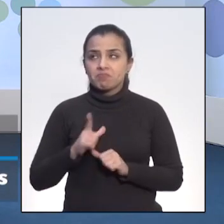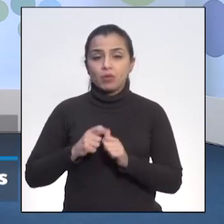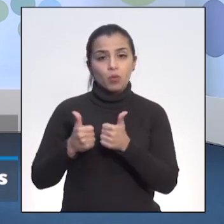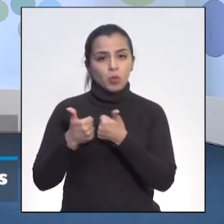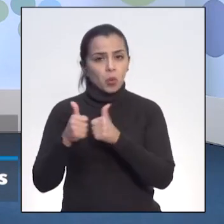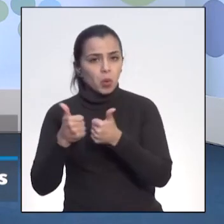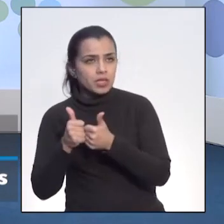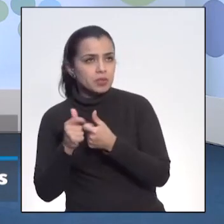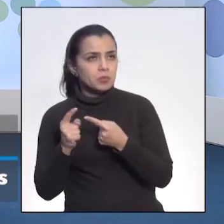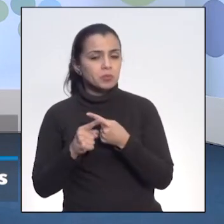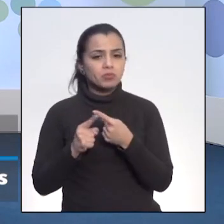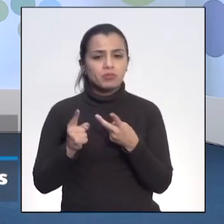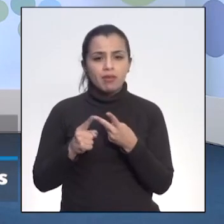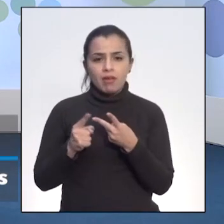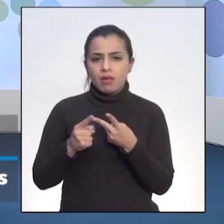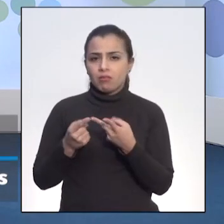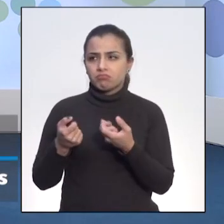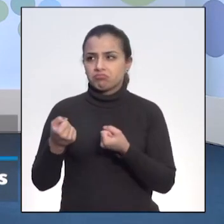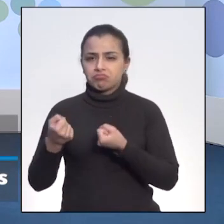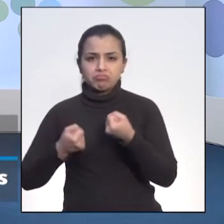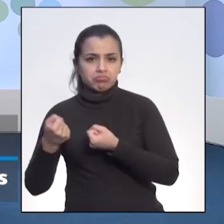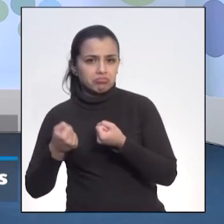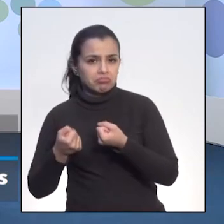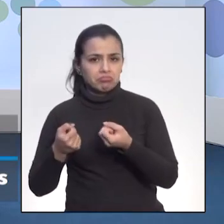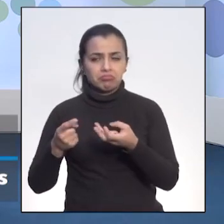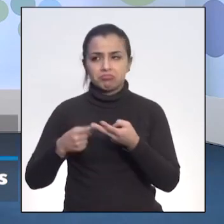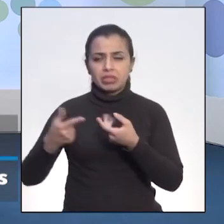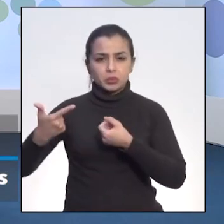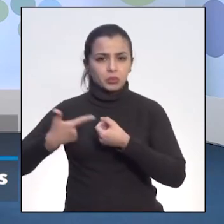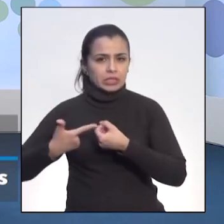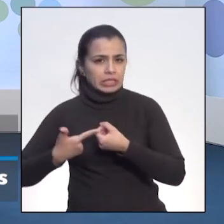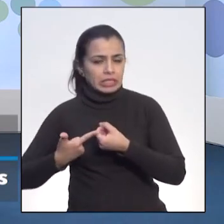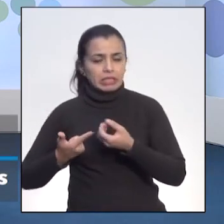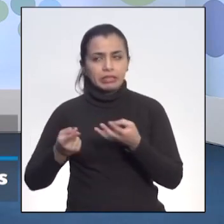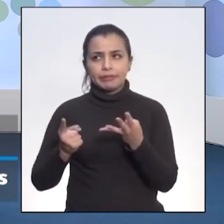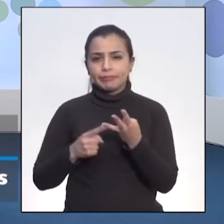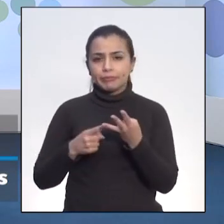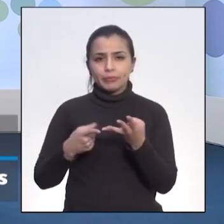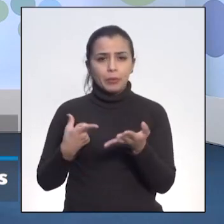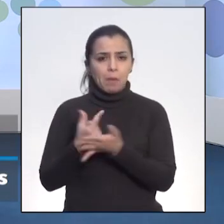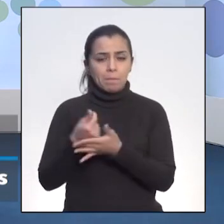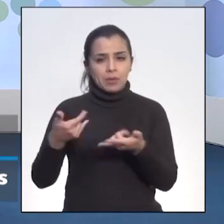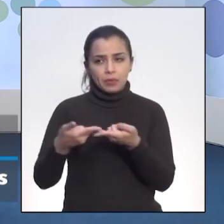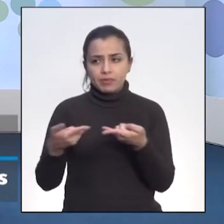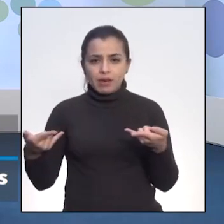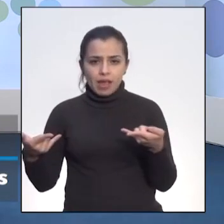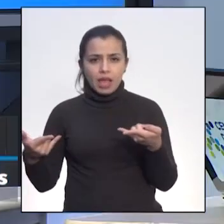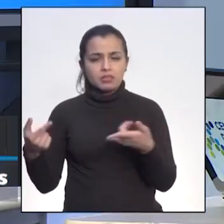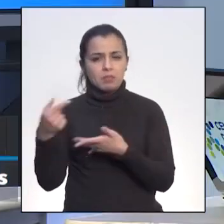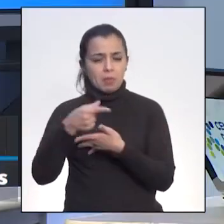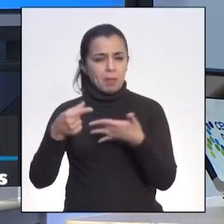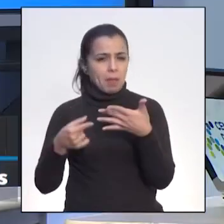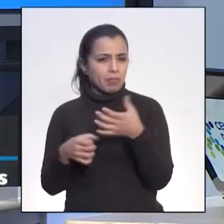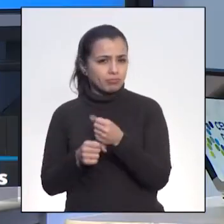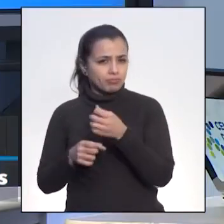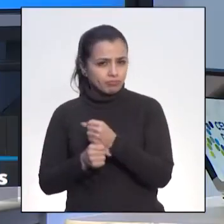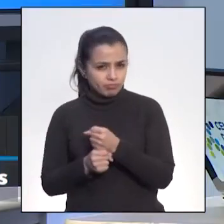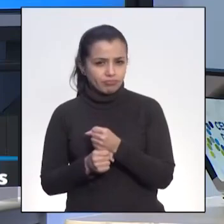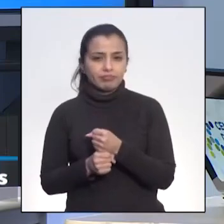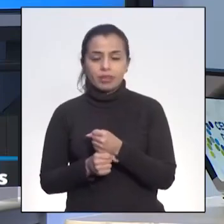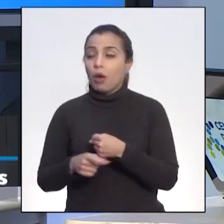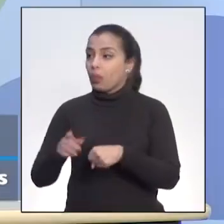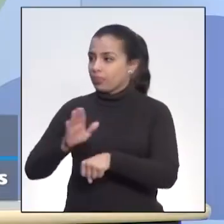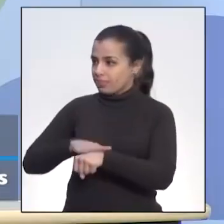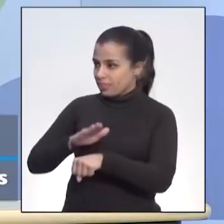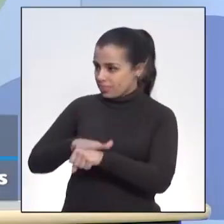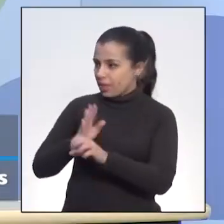ônibus, de carro, estacionamento, gasolina, combustível, o valor do ingresso, mesmo você estudante meia entrada ainda no ingresso, né? Tempo de fila.